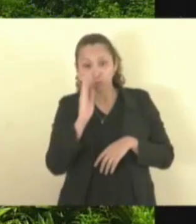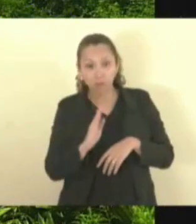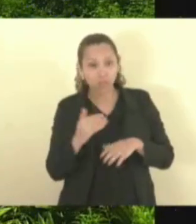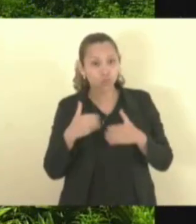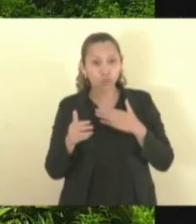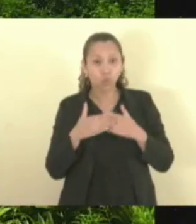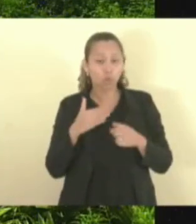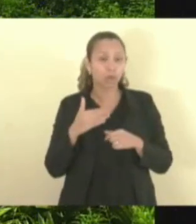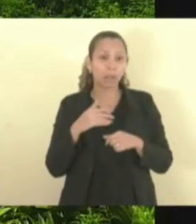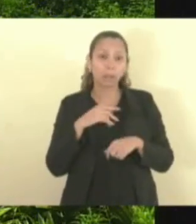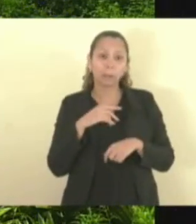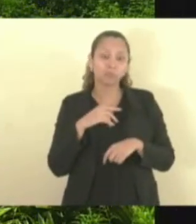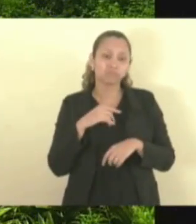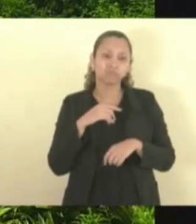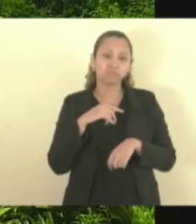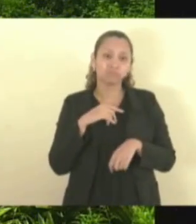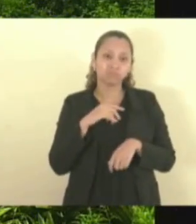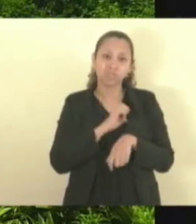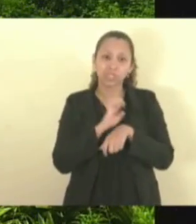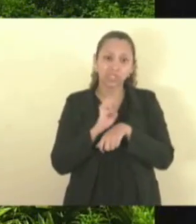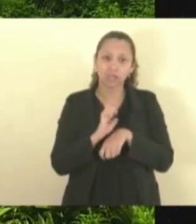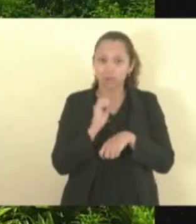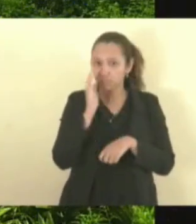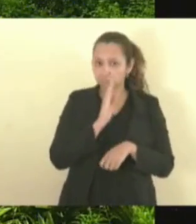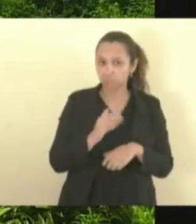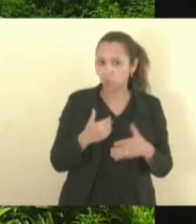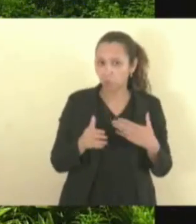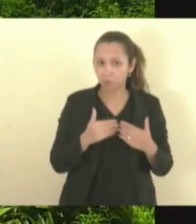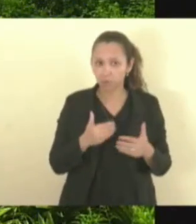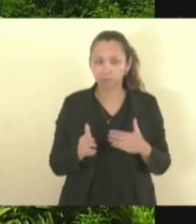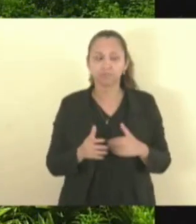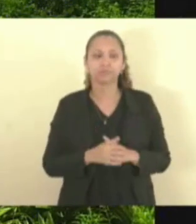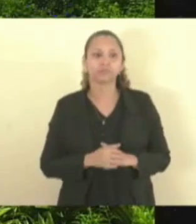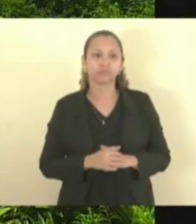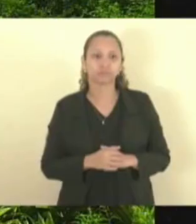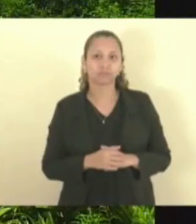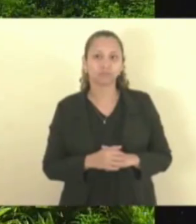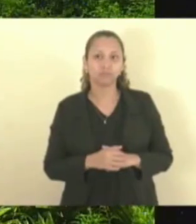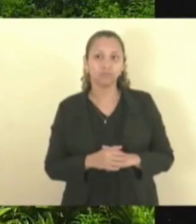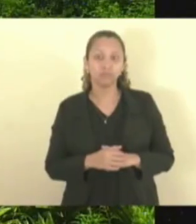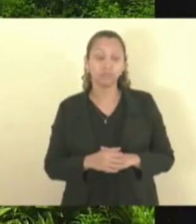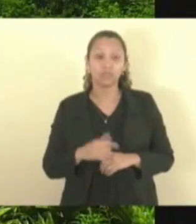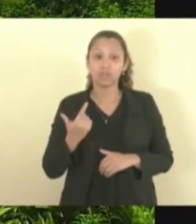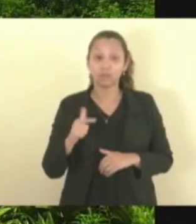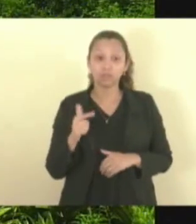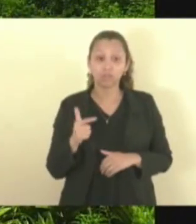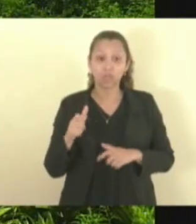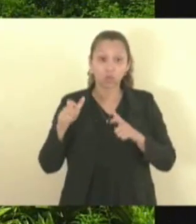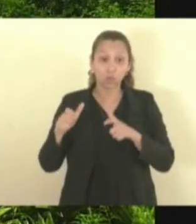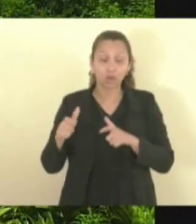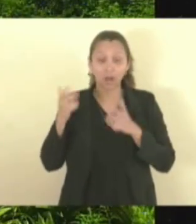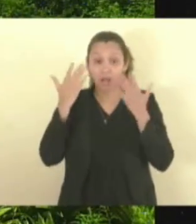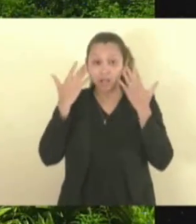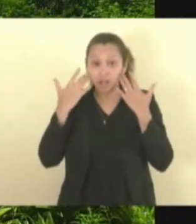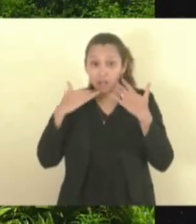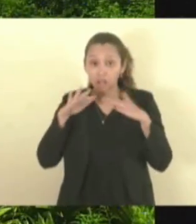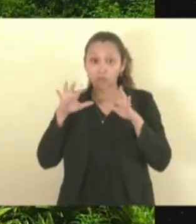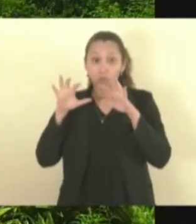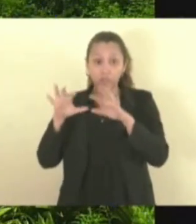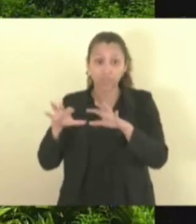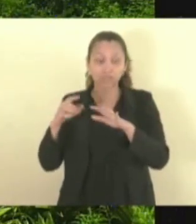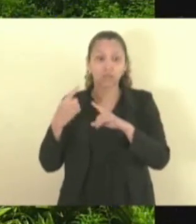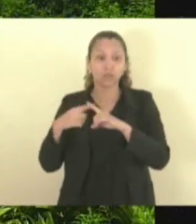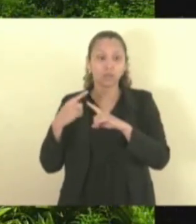mundo, né? É uma pena que a gente não tenha mais sistemas naturais como esse, porque eles proporcionam vários serviços que beneficiam direta